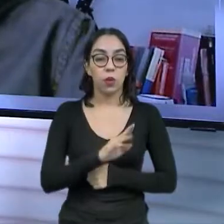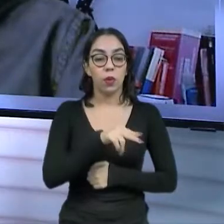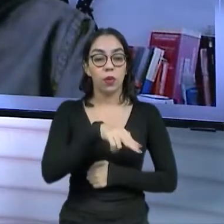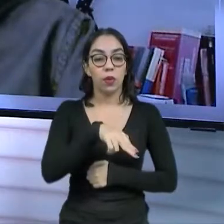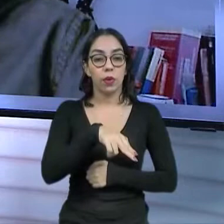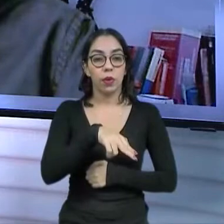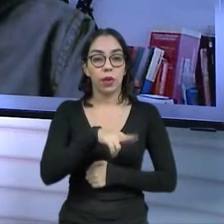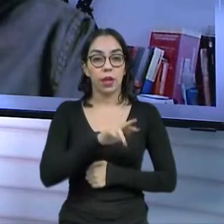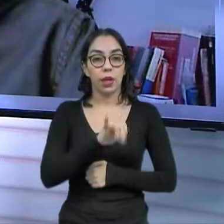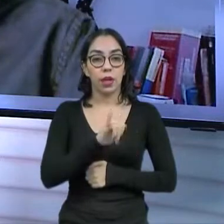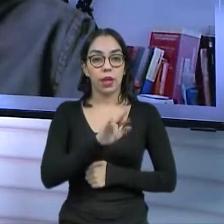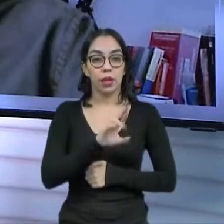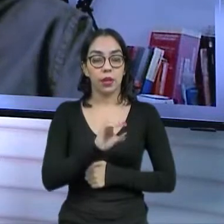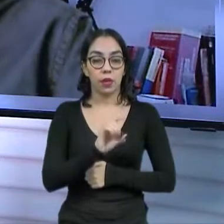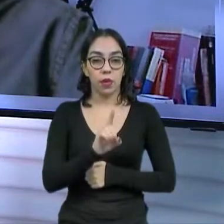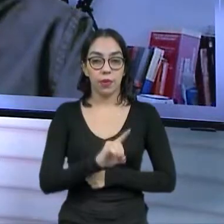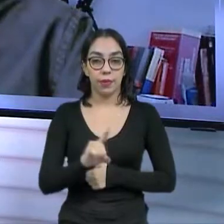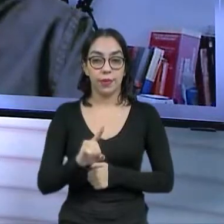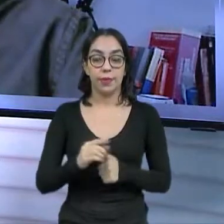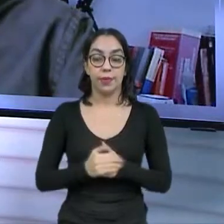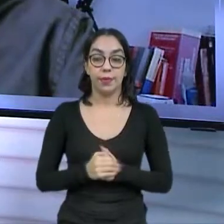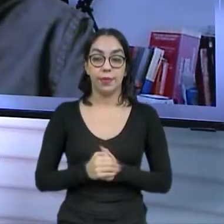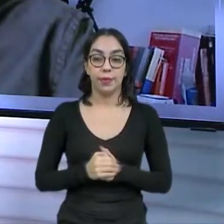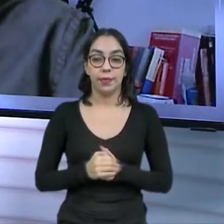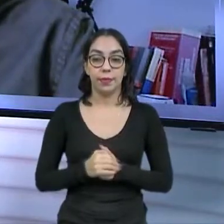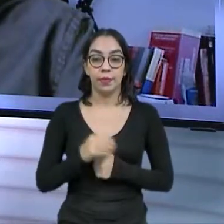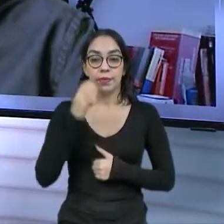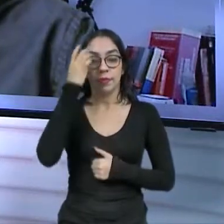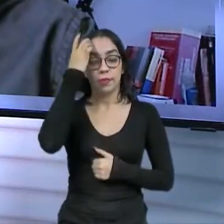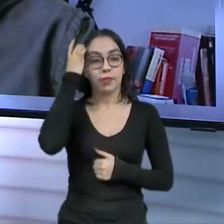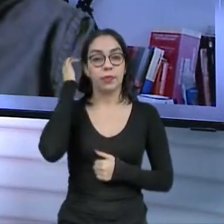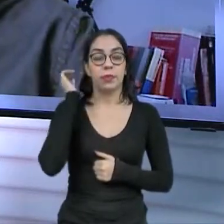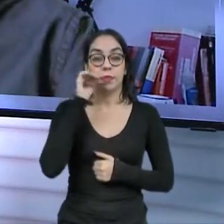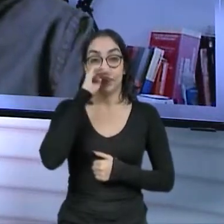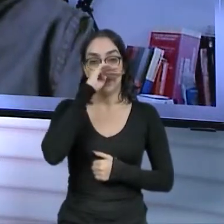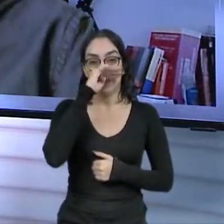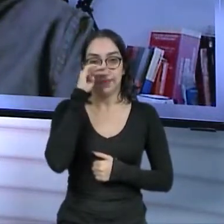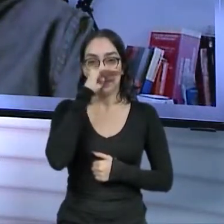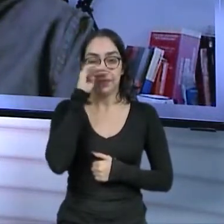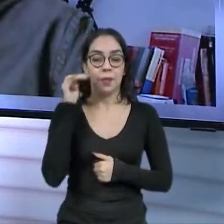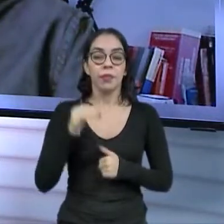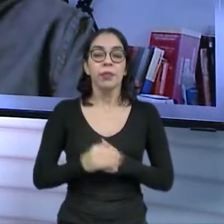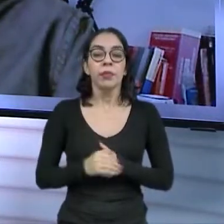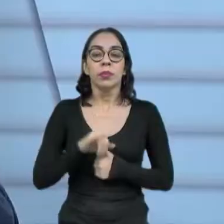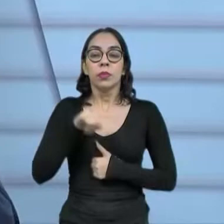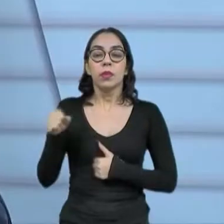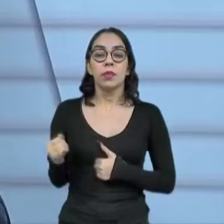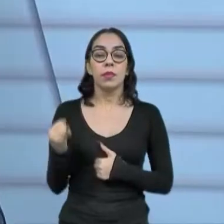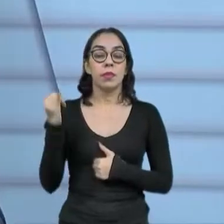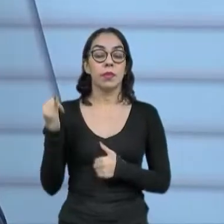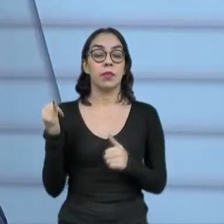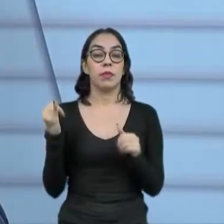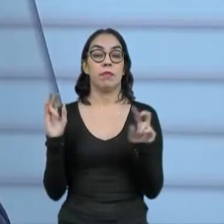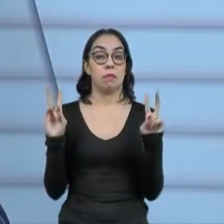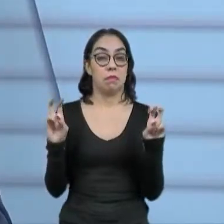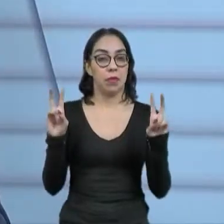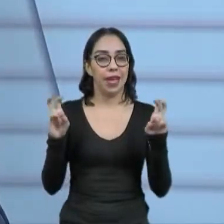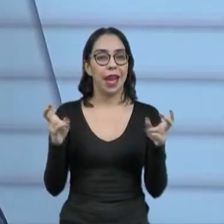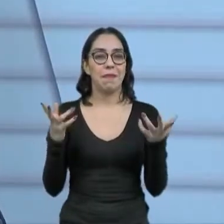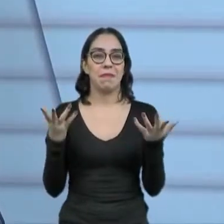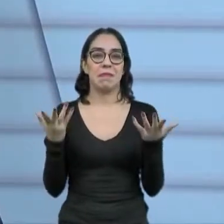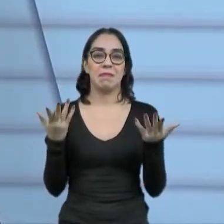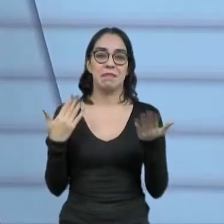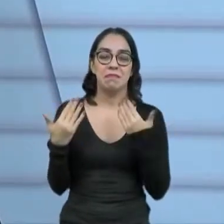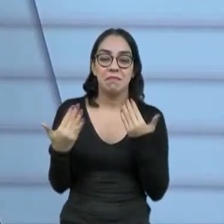lá no dia 8, não é isso? Exatamente, é isso. Lira, eu não poderia deixar também de aproveitar a oportunidade de conversar contigo,